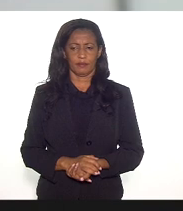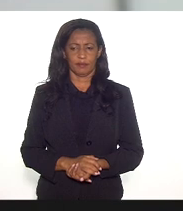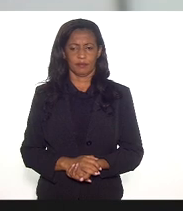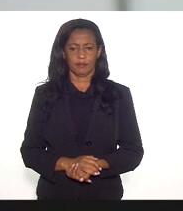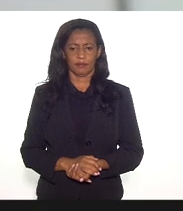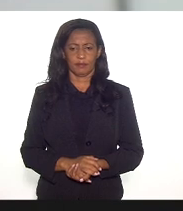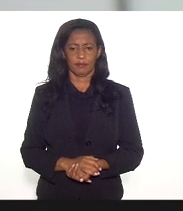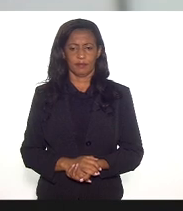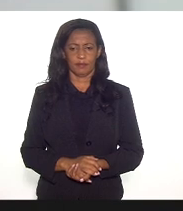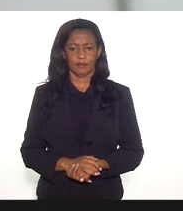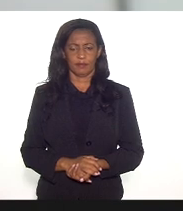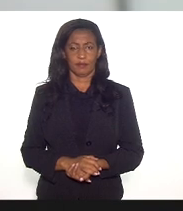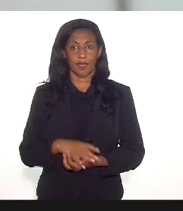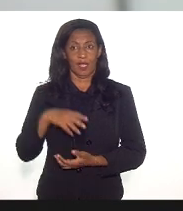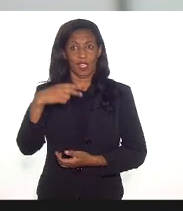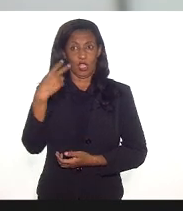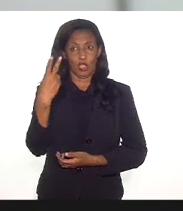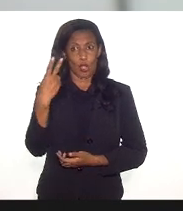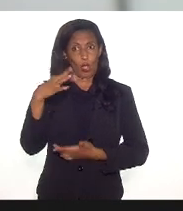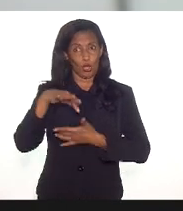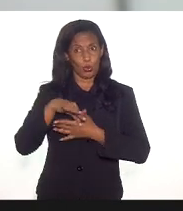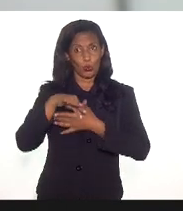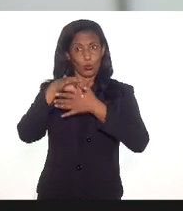Tem dois representantes da Firjan aqui.